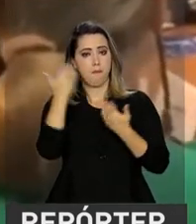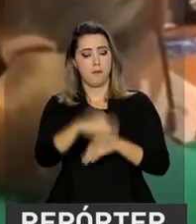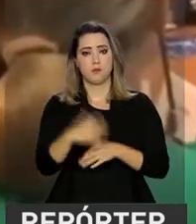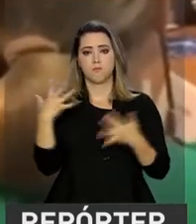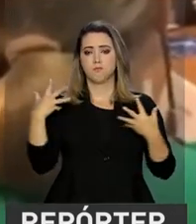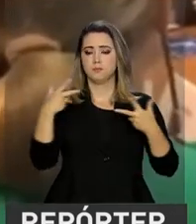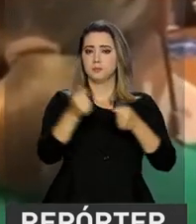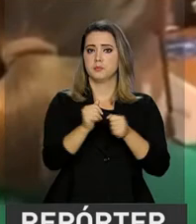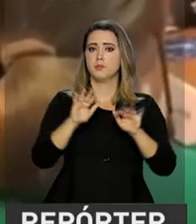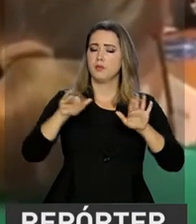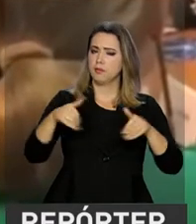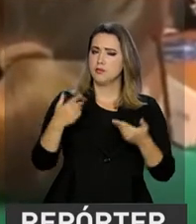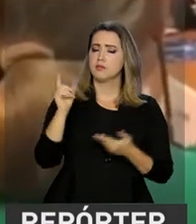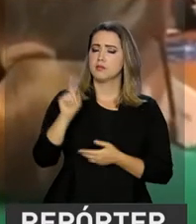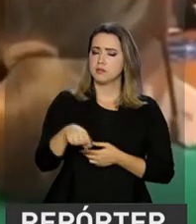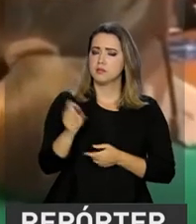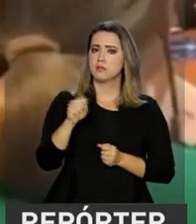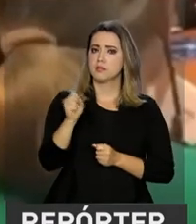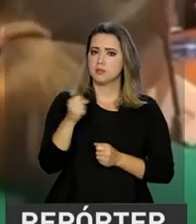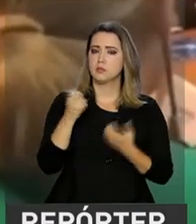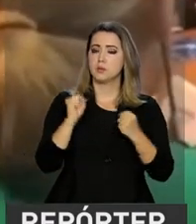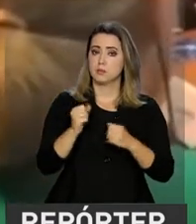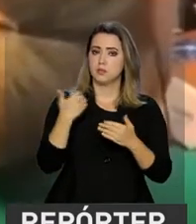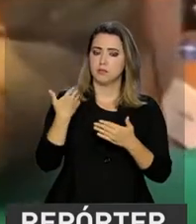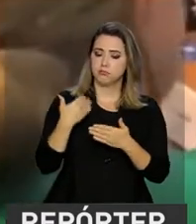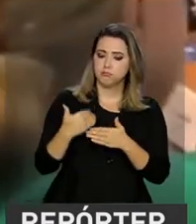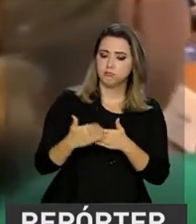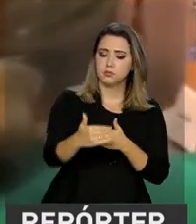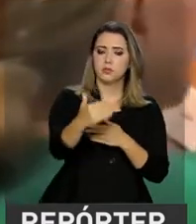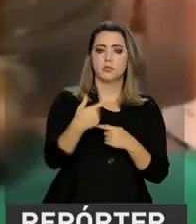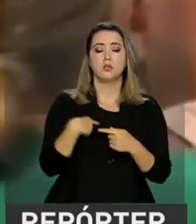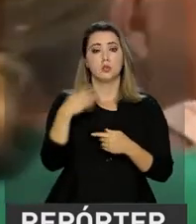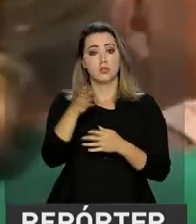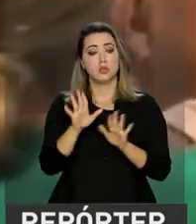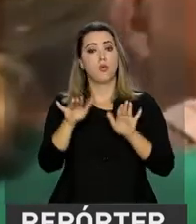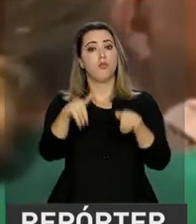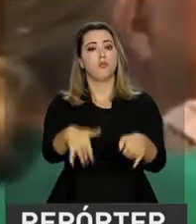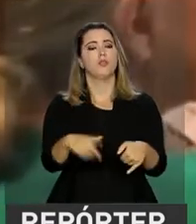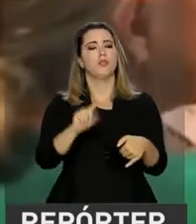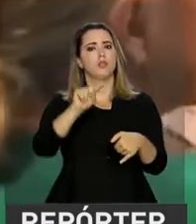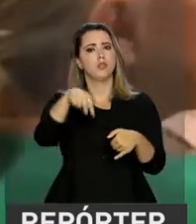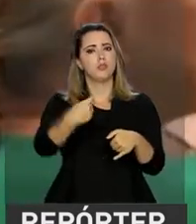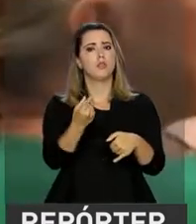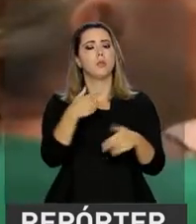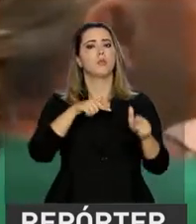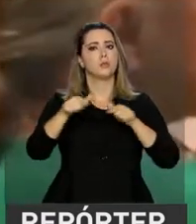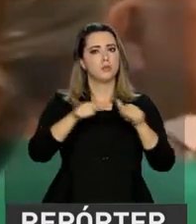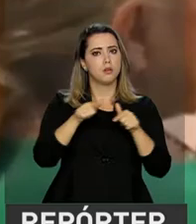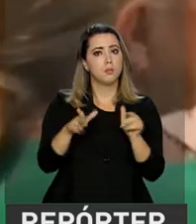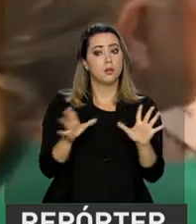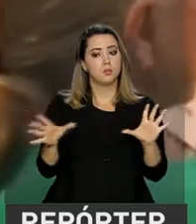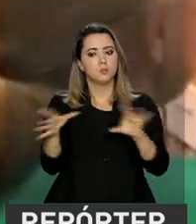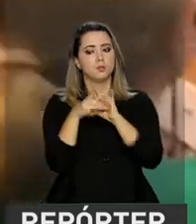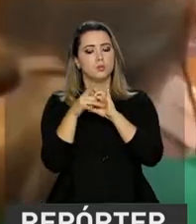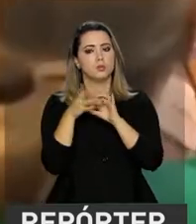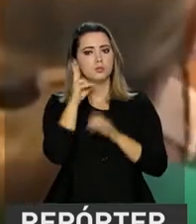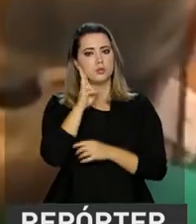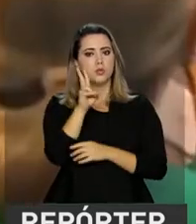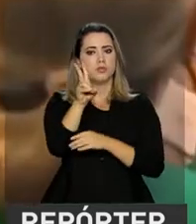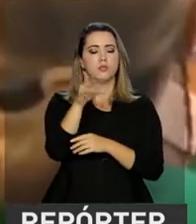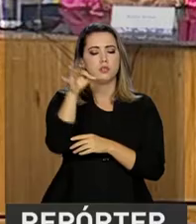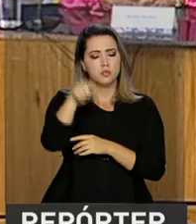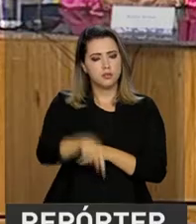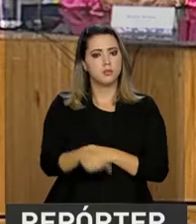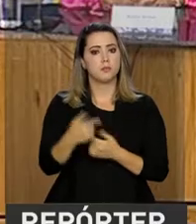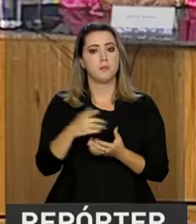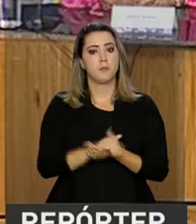E, evidentemente, essa capacidade de avaliação só chega ao seu final em face desse trabalho conjugado que eu acabei de verificar